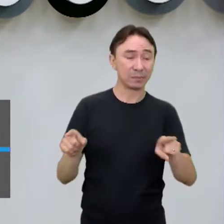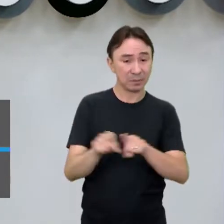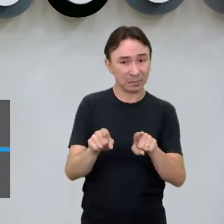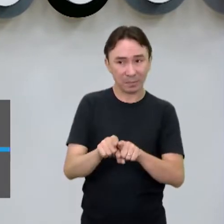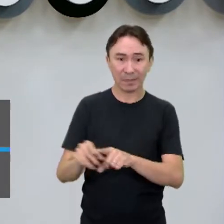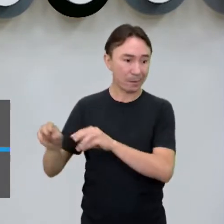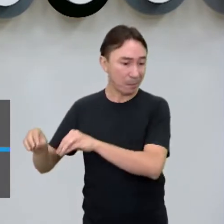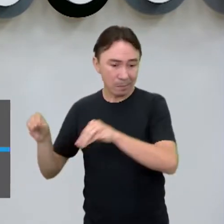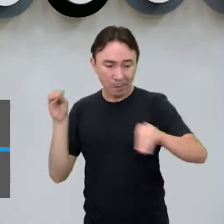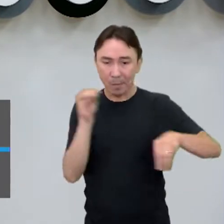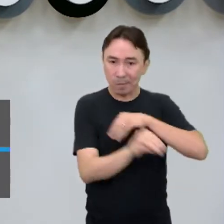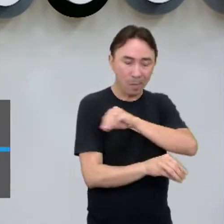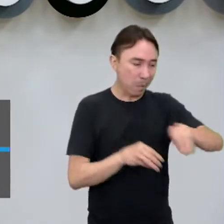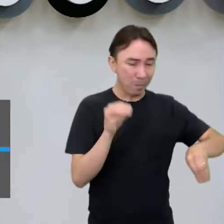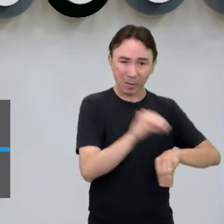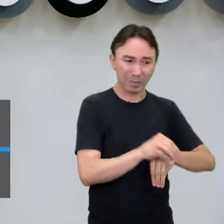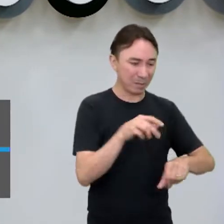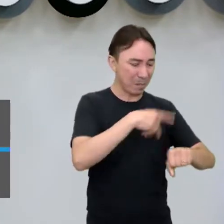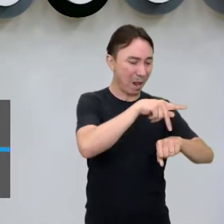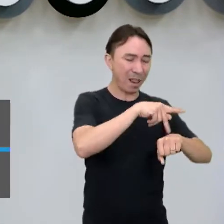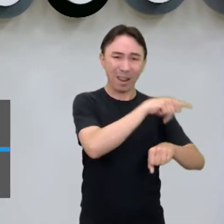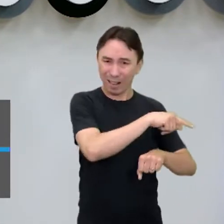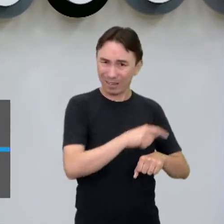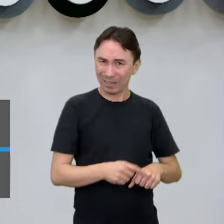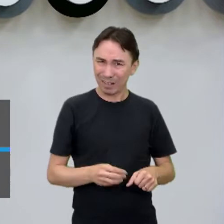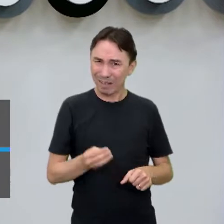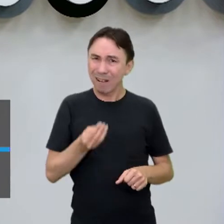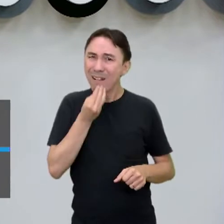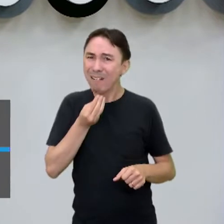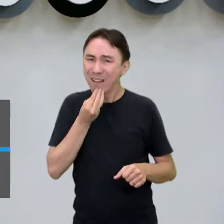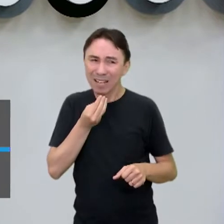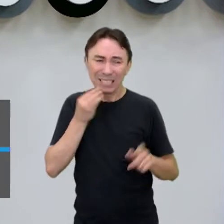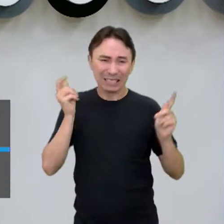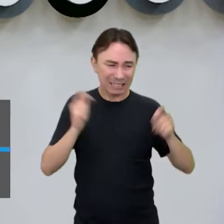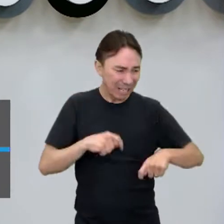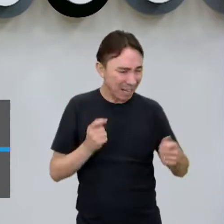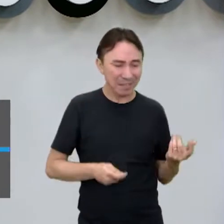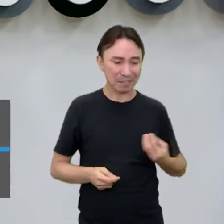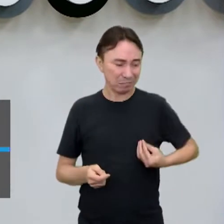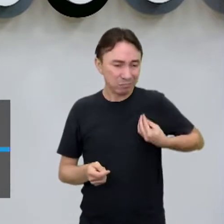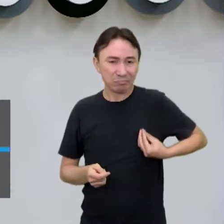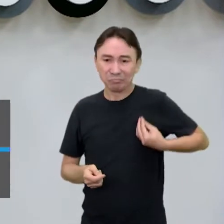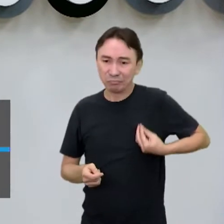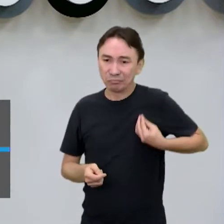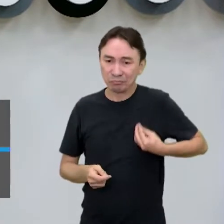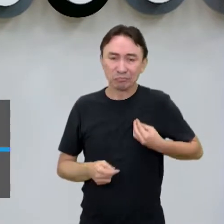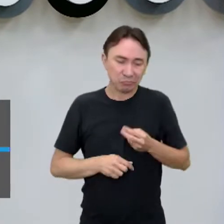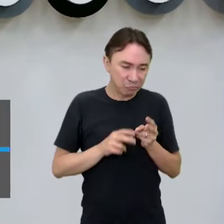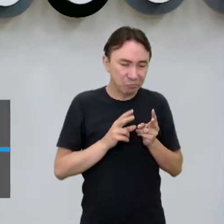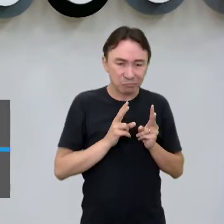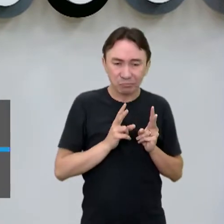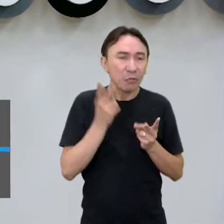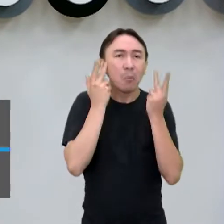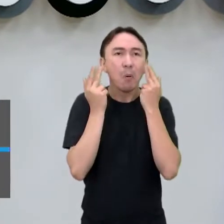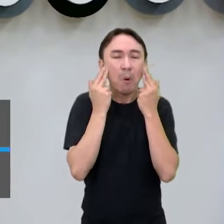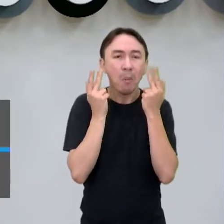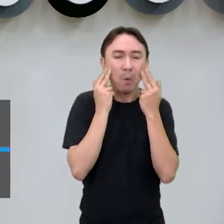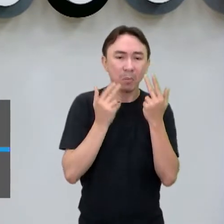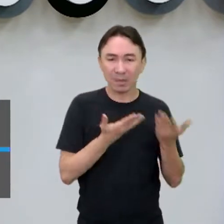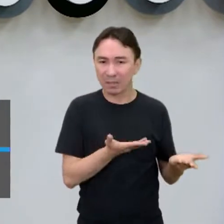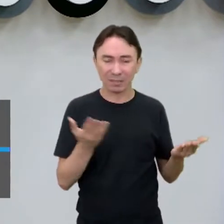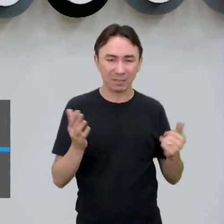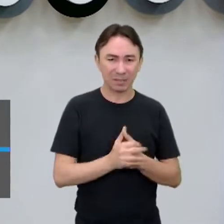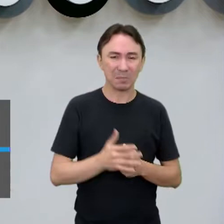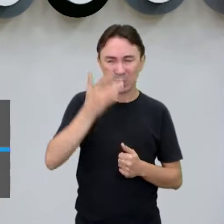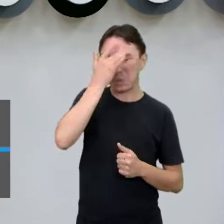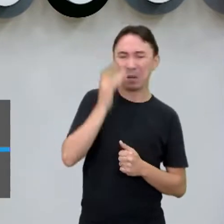países. Você acha que realmente eles têm uma oportunidade de continuar uma vida normal, sendo que antes mesmo deles chegarem lá, as pessoas já estão dizendo, eu não quero